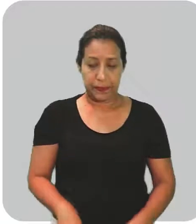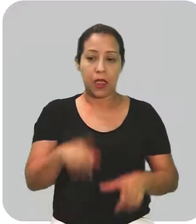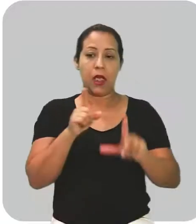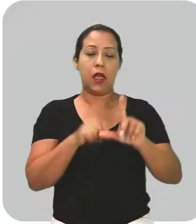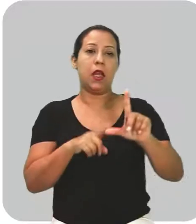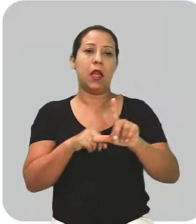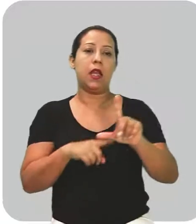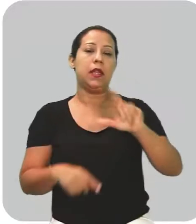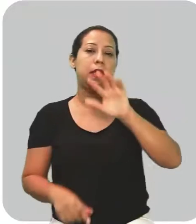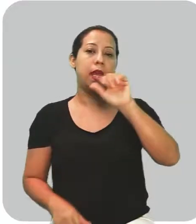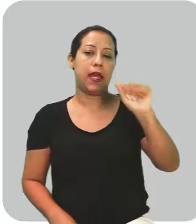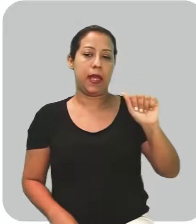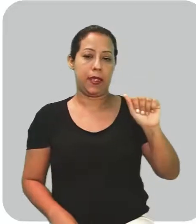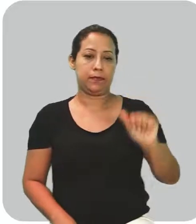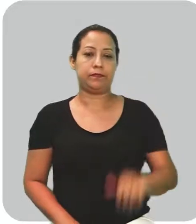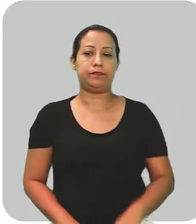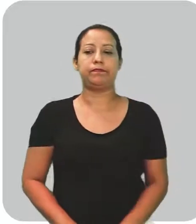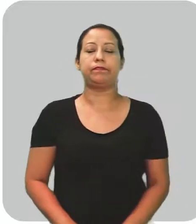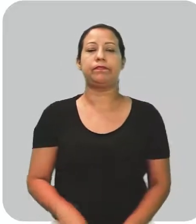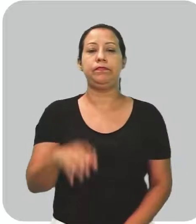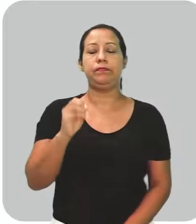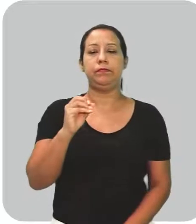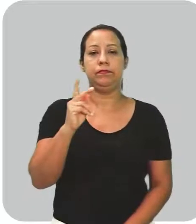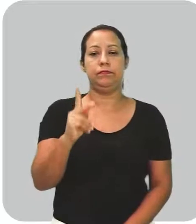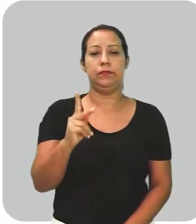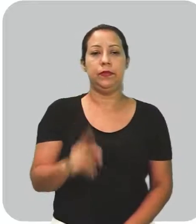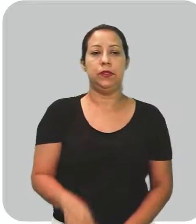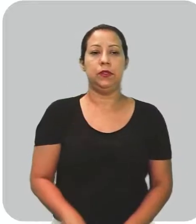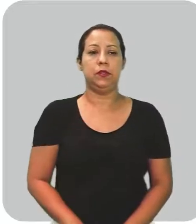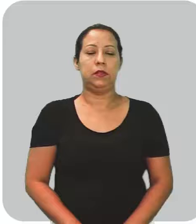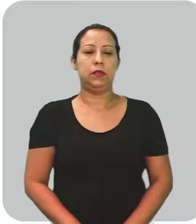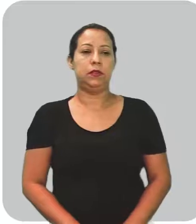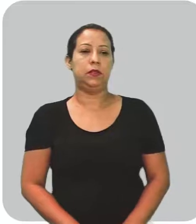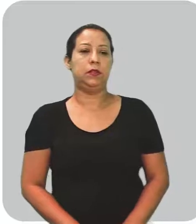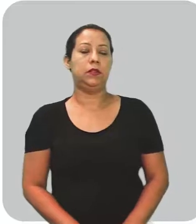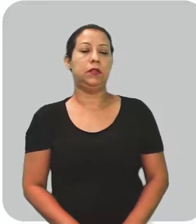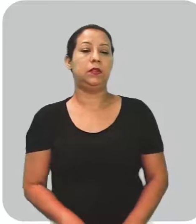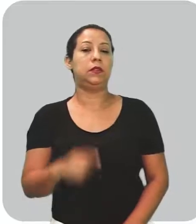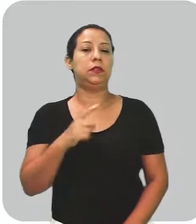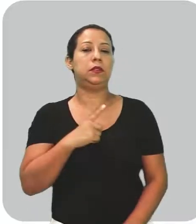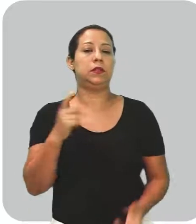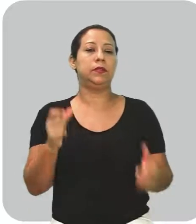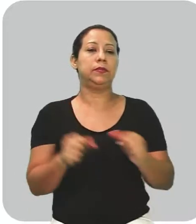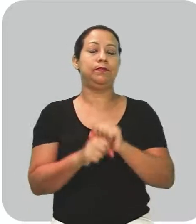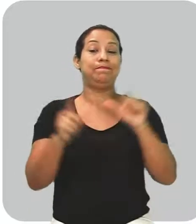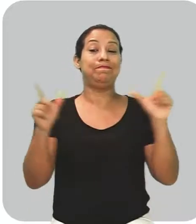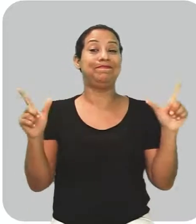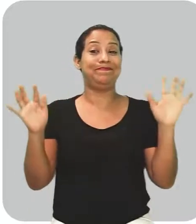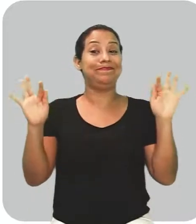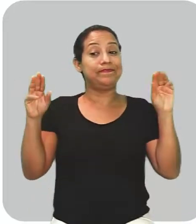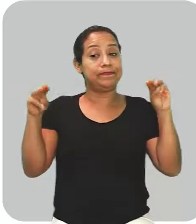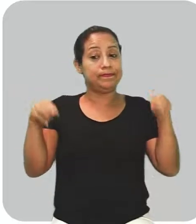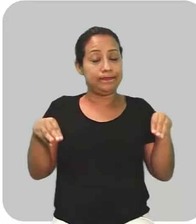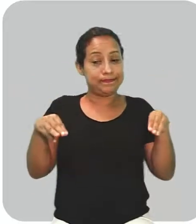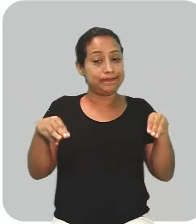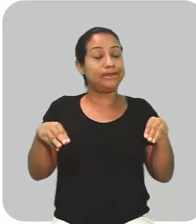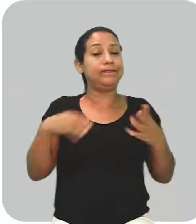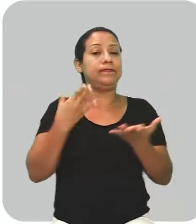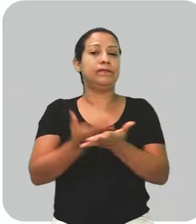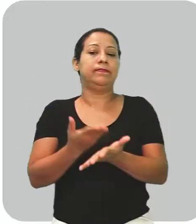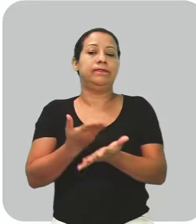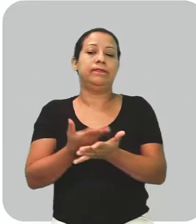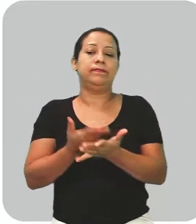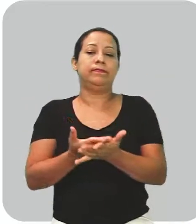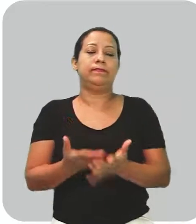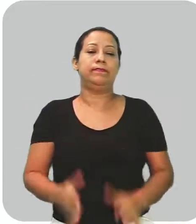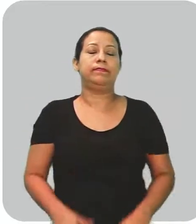nosso gabarito, ok? E aí, e é claro que nesta final, né, da nossa